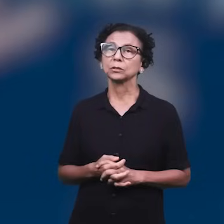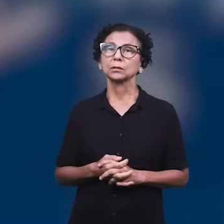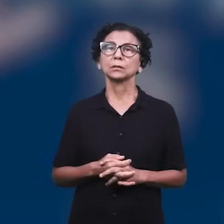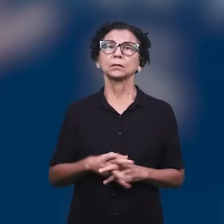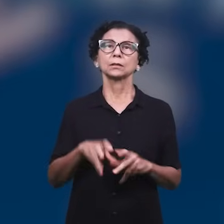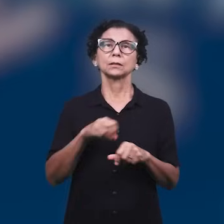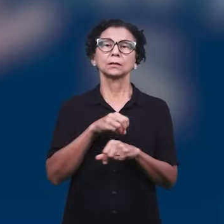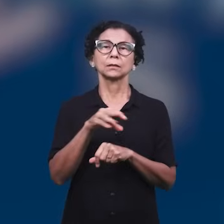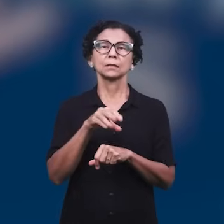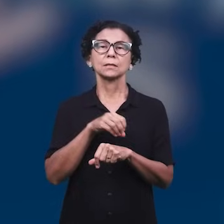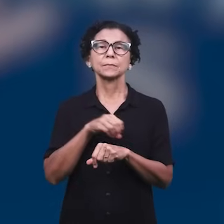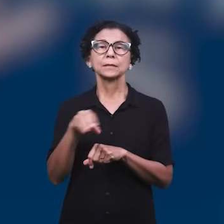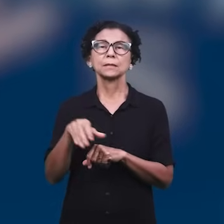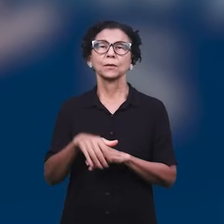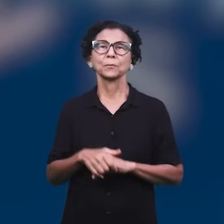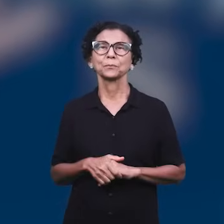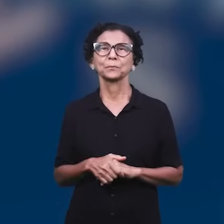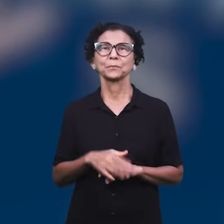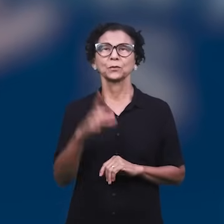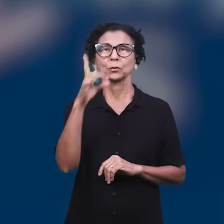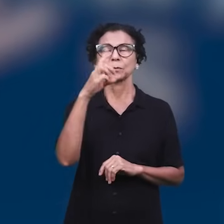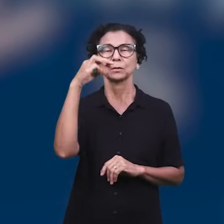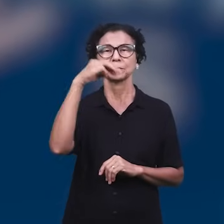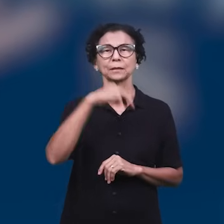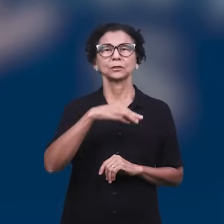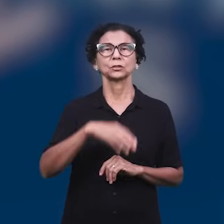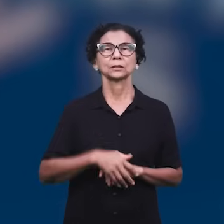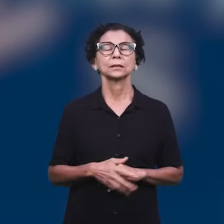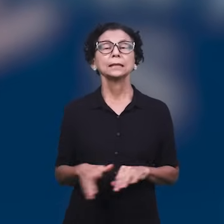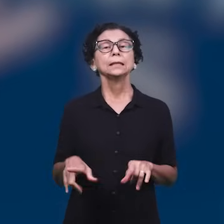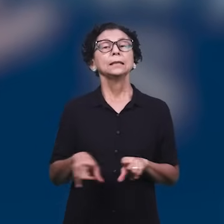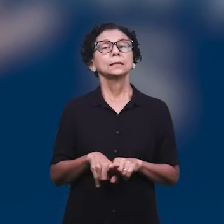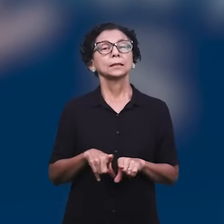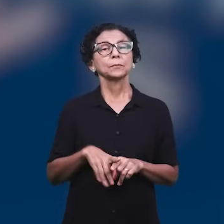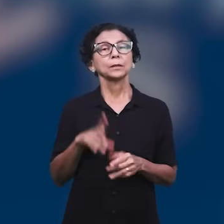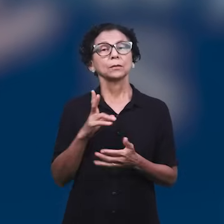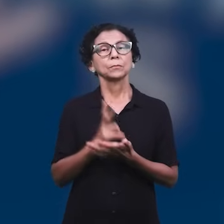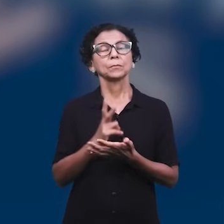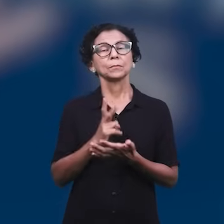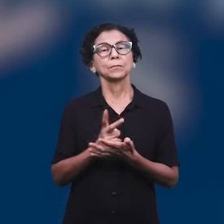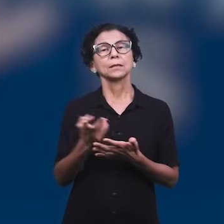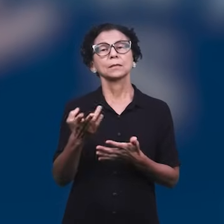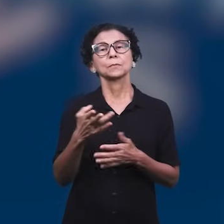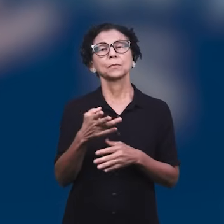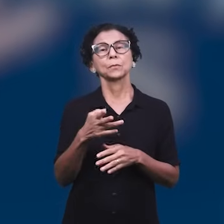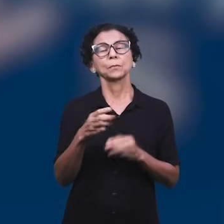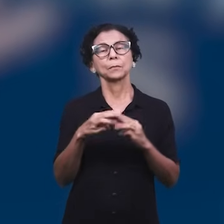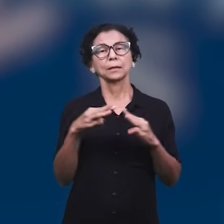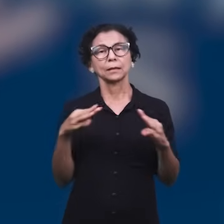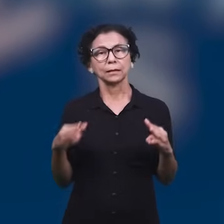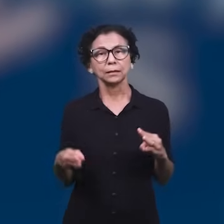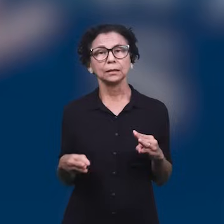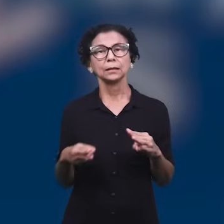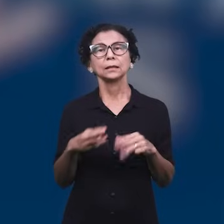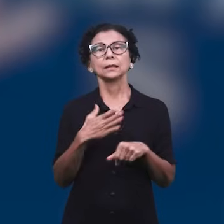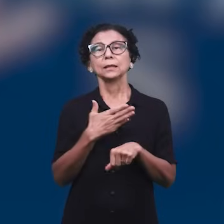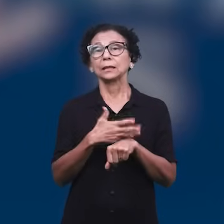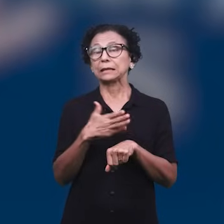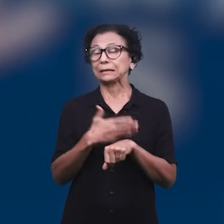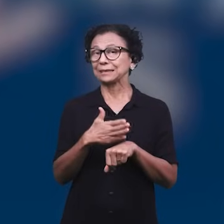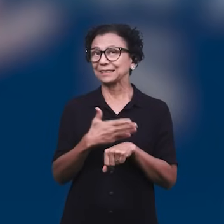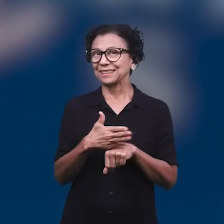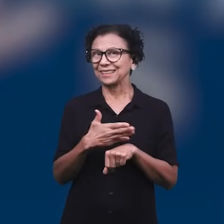satélite. Neste mesmo Manaim, aconteceu um ensaio geral com grupos de louvor. Esta foi uma etapa dos preparativos para uma